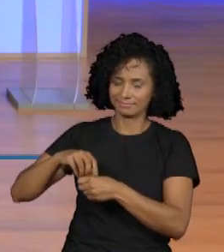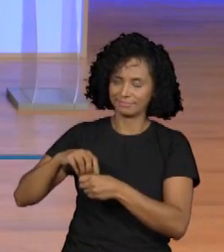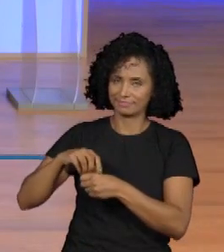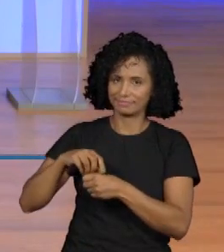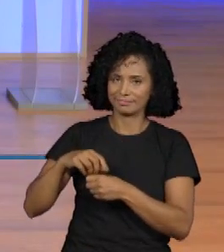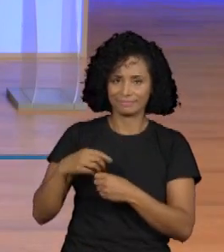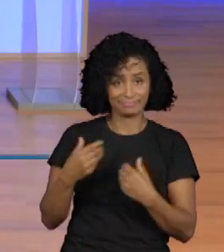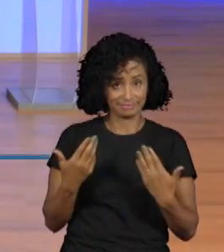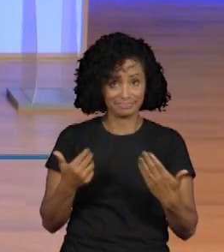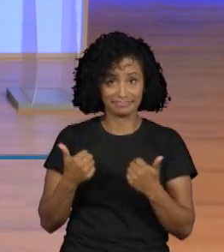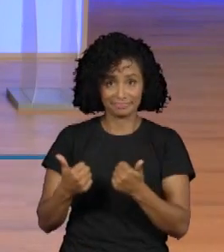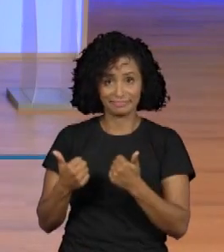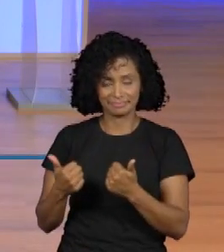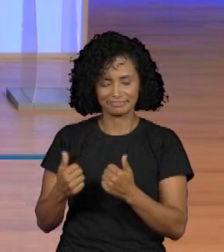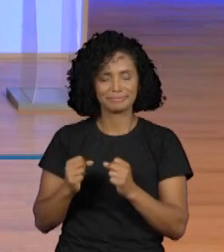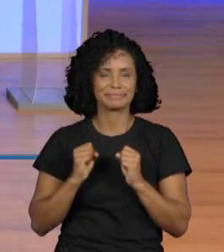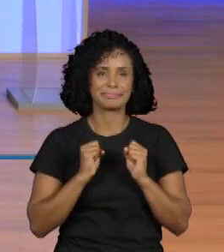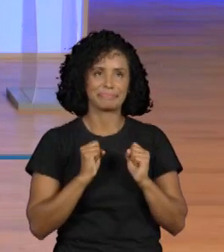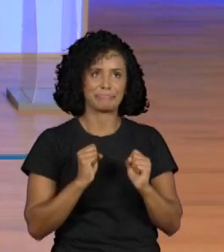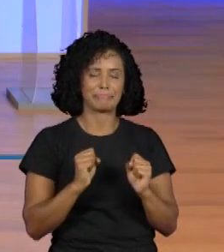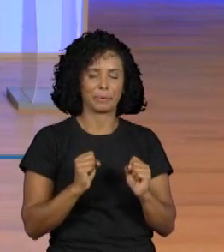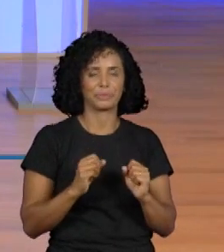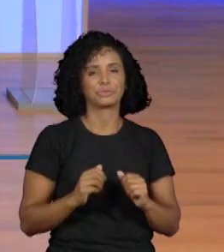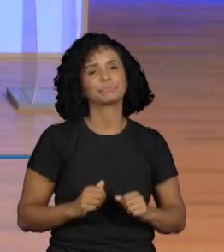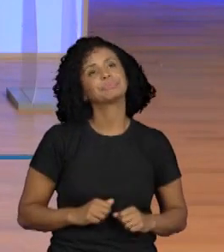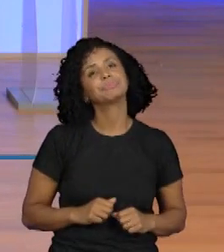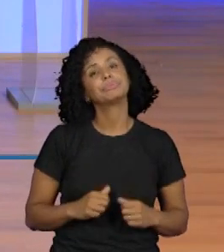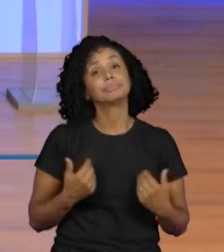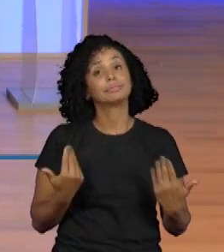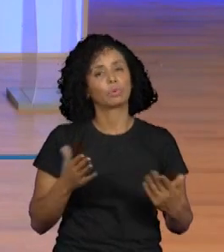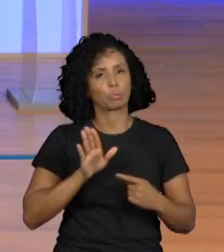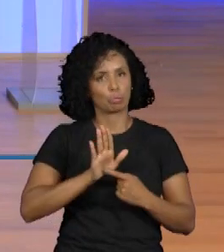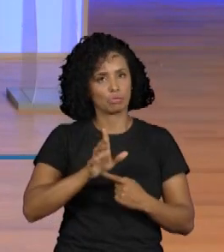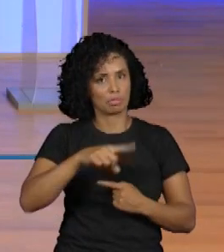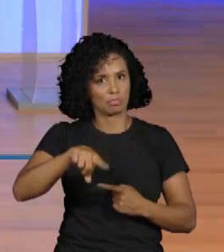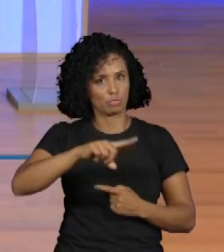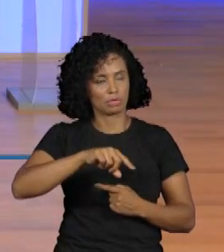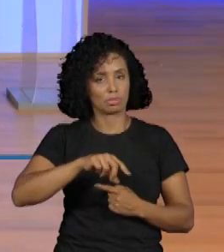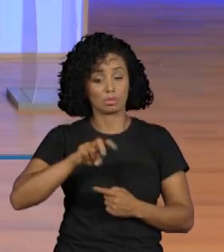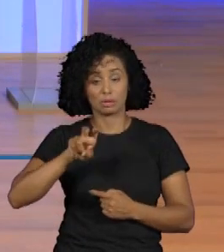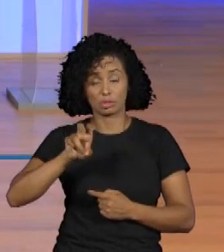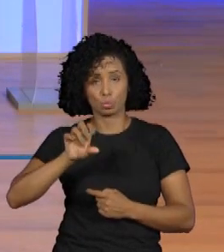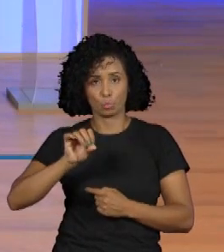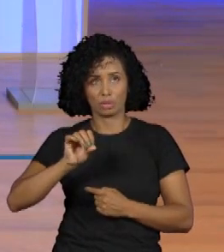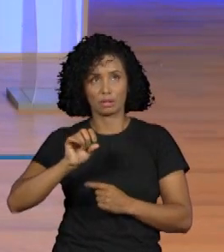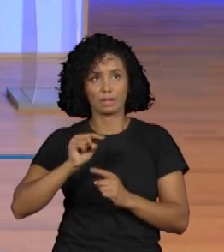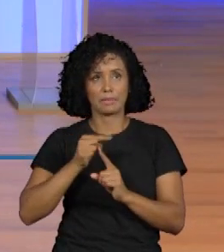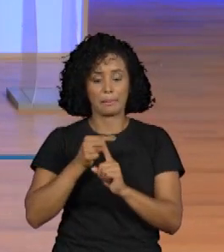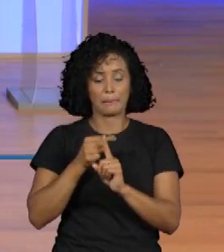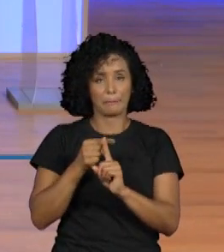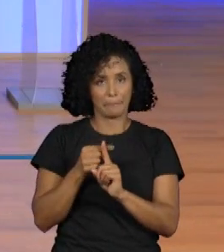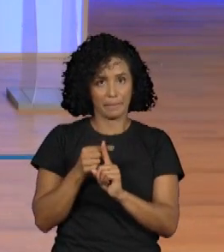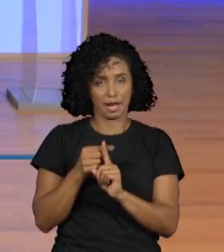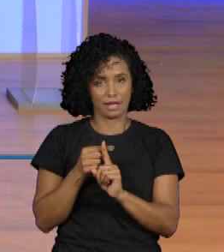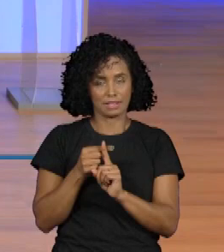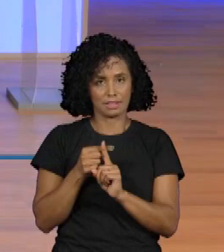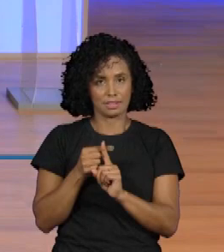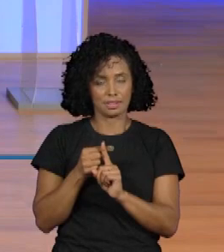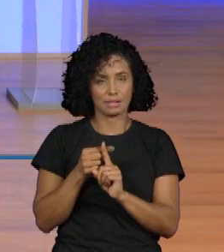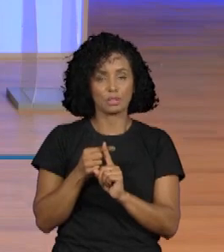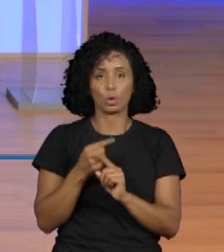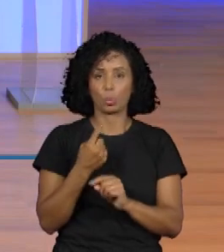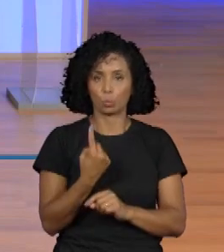dezena e as tampinhas as unidades. Ótimo, Pro. Então, vamos lá. 50 mais 1, olha lá.